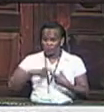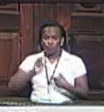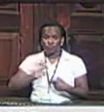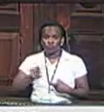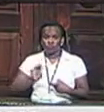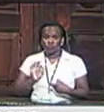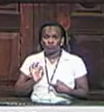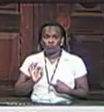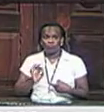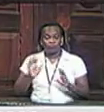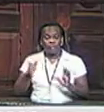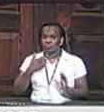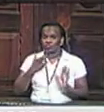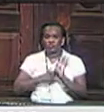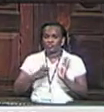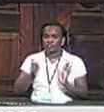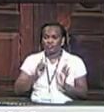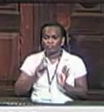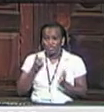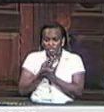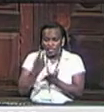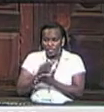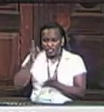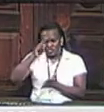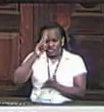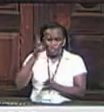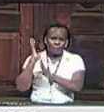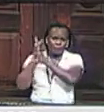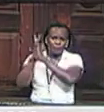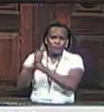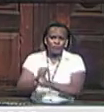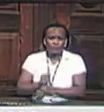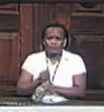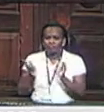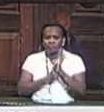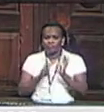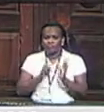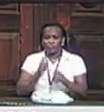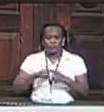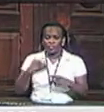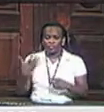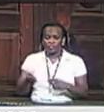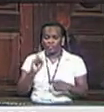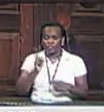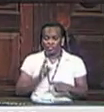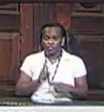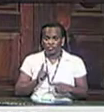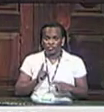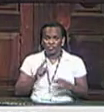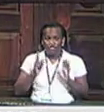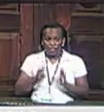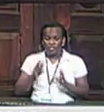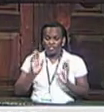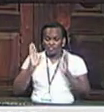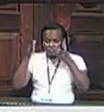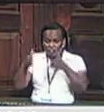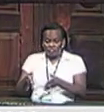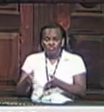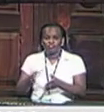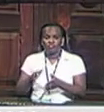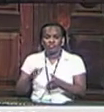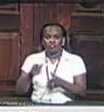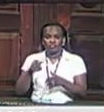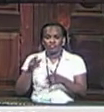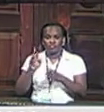não reconhece os seus erros históricos por se negar a capitalizar esse fundo